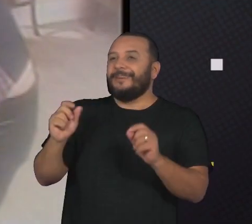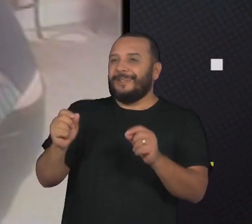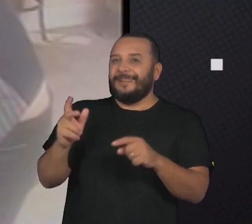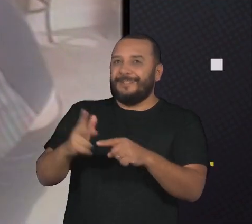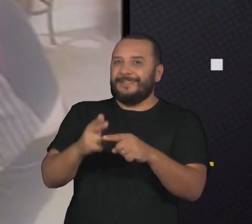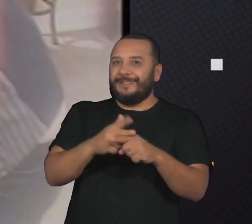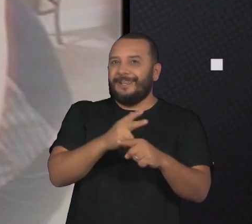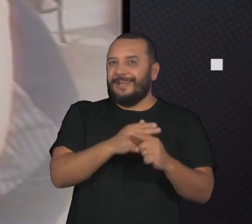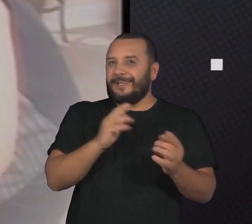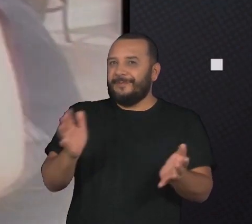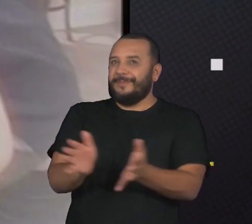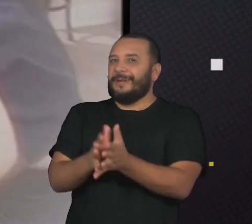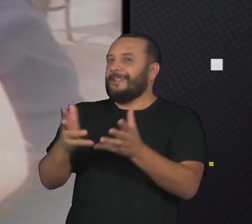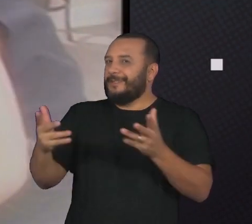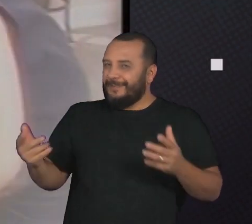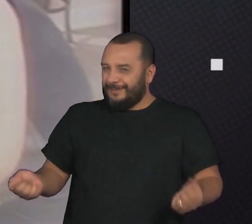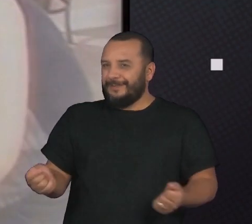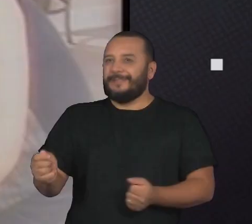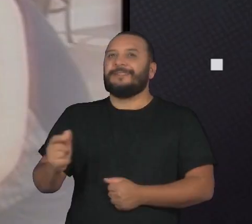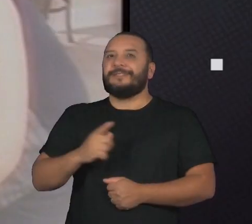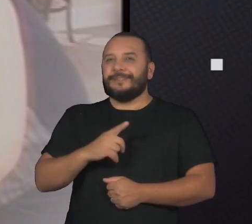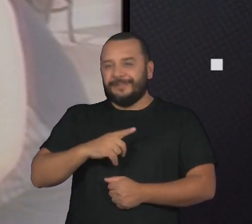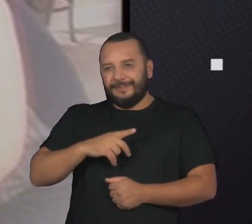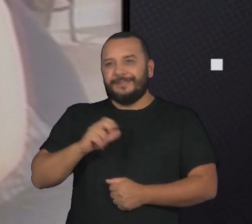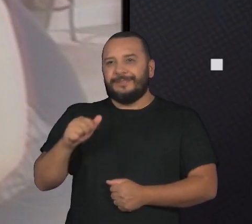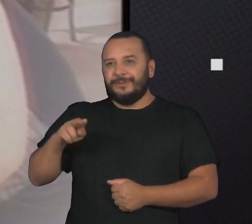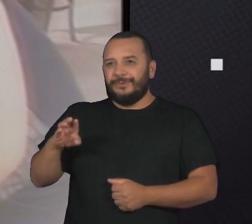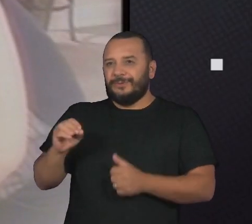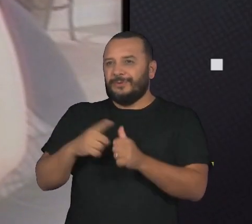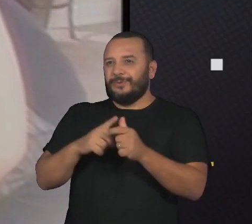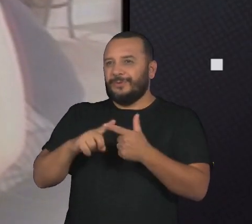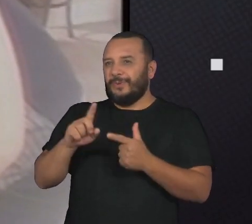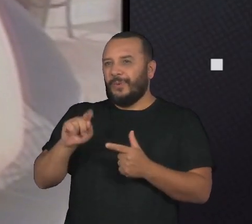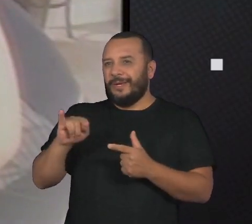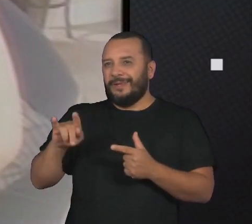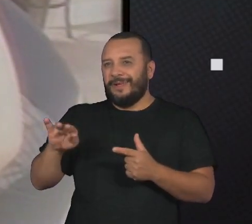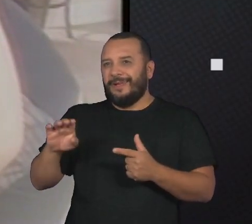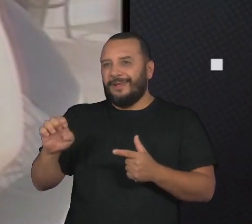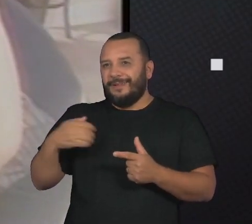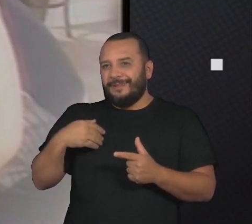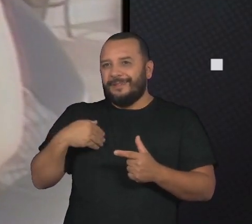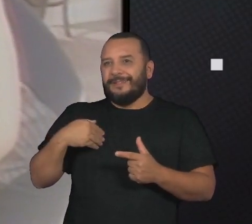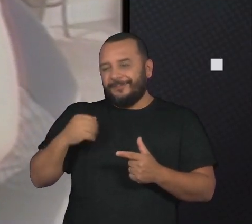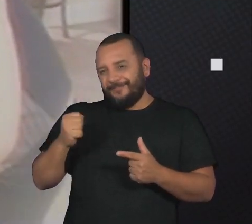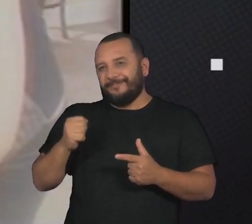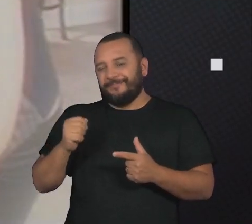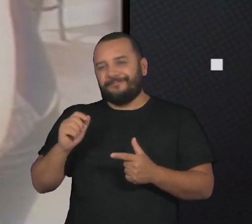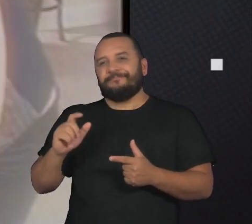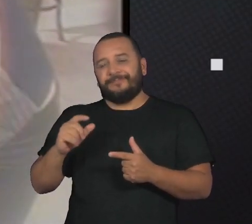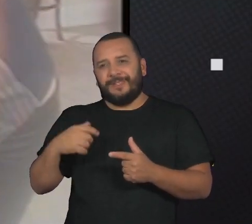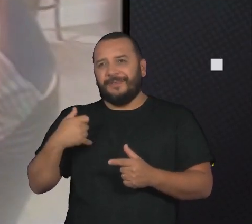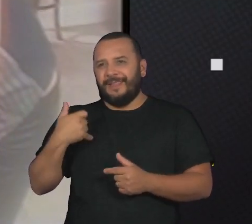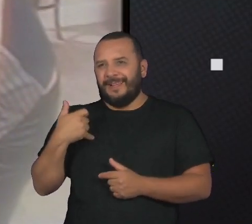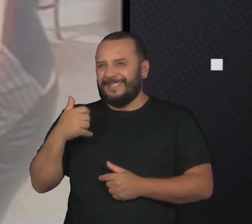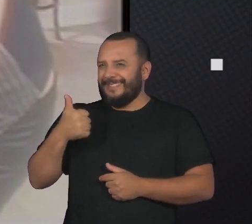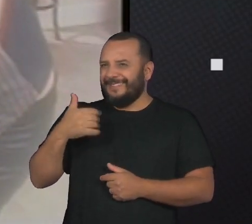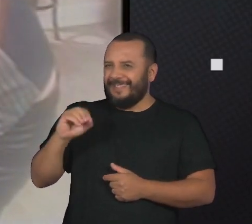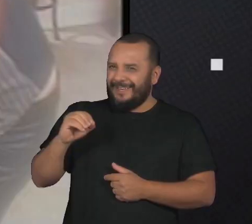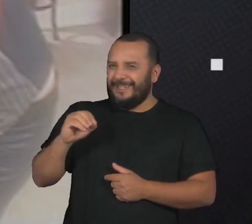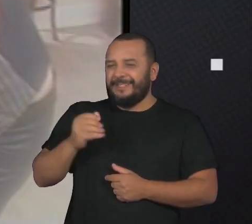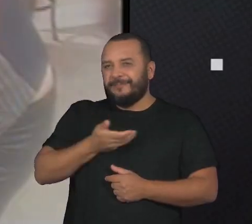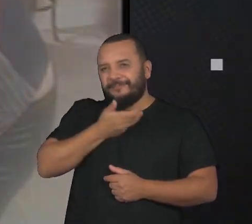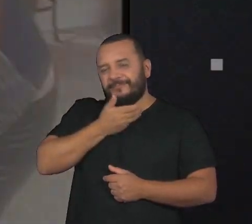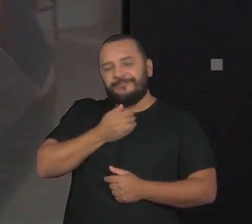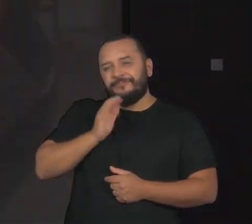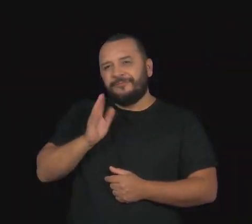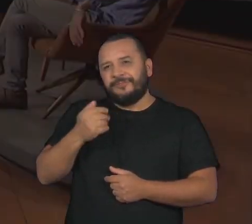né? Tinha o Fagundes, o Guarnieri, imagina. Eu devia ter 10, 11 anos de idade e